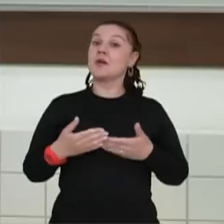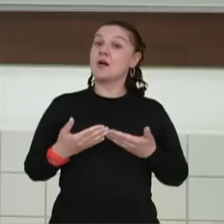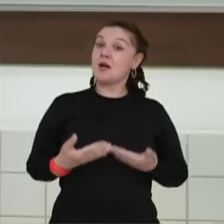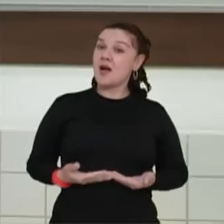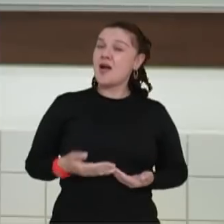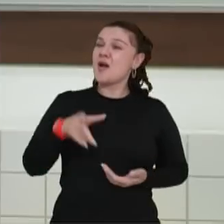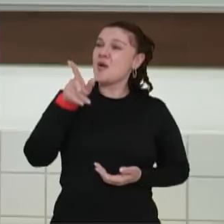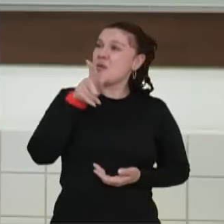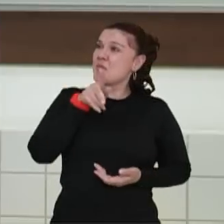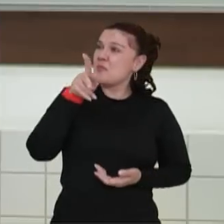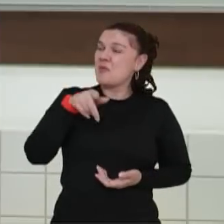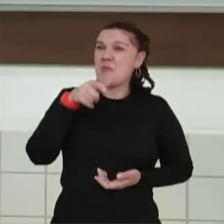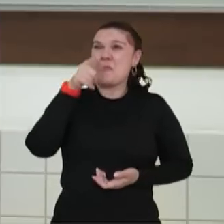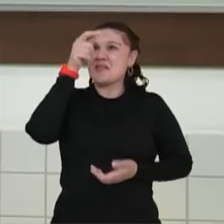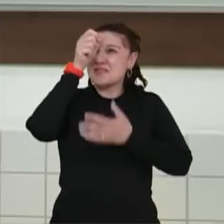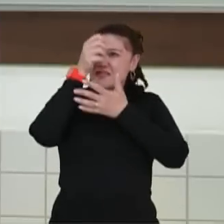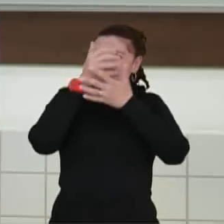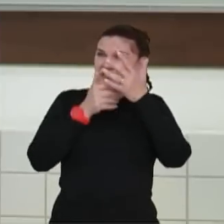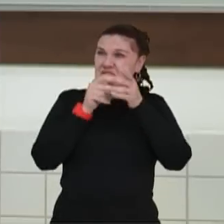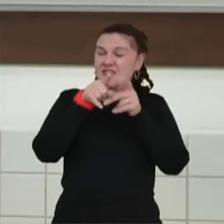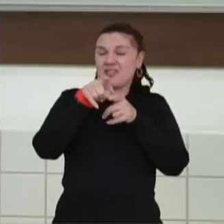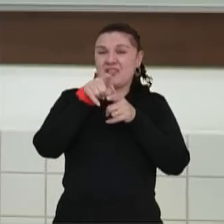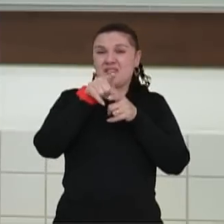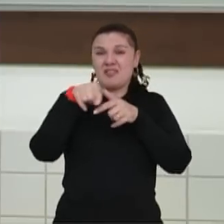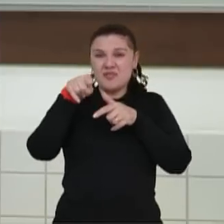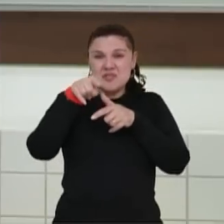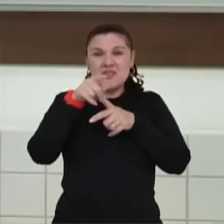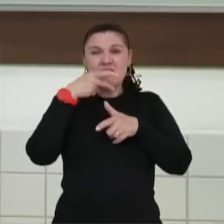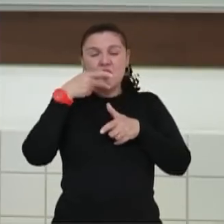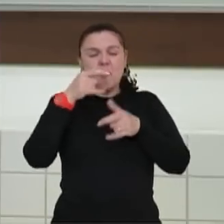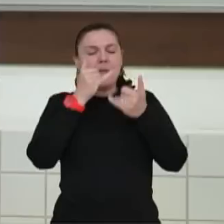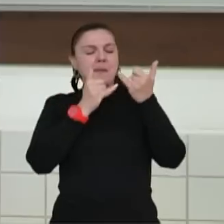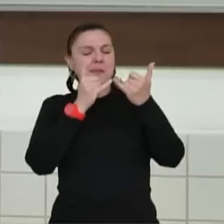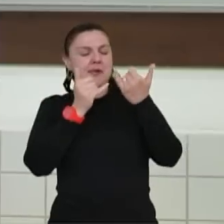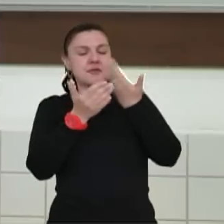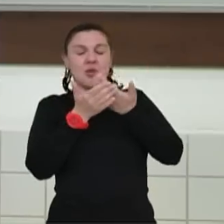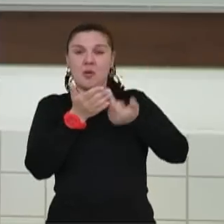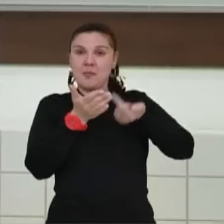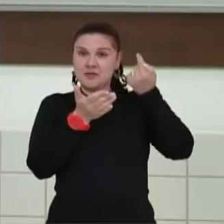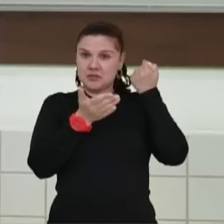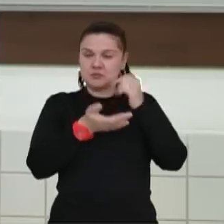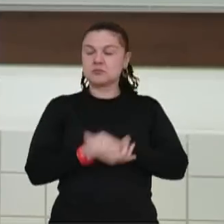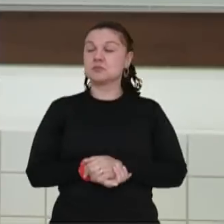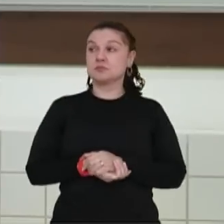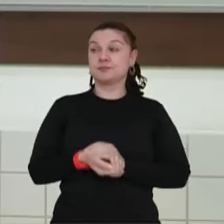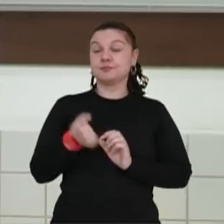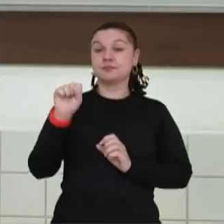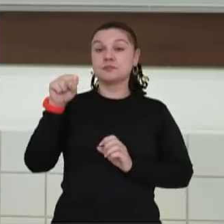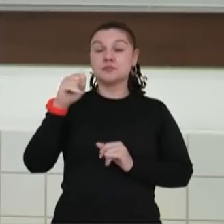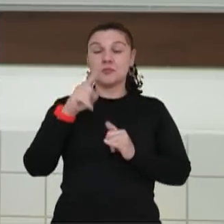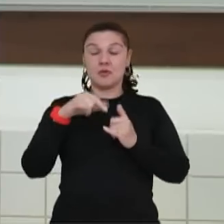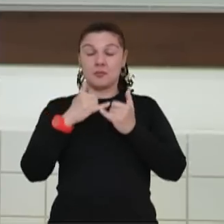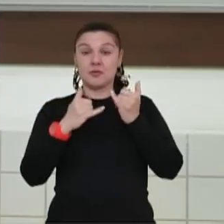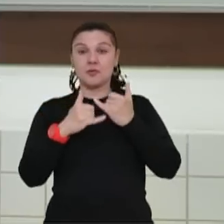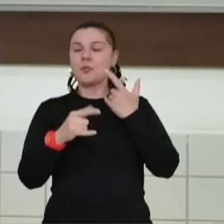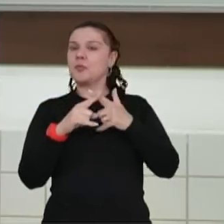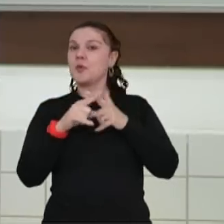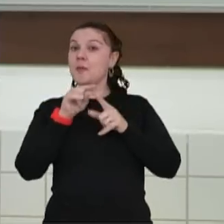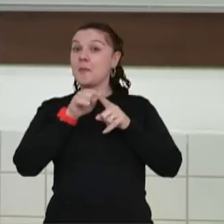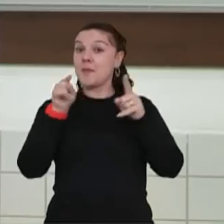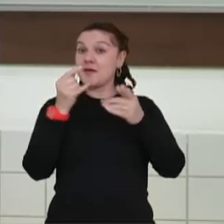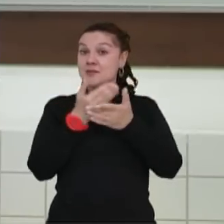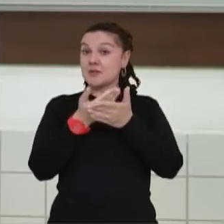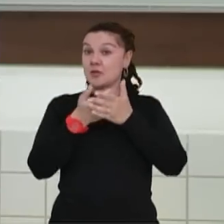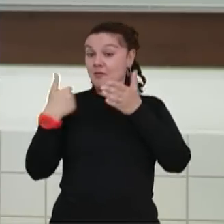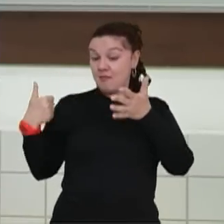Ah, professor, mas esse exercício que você passou para nós, ele é parecidíssimo com o que você já fez anteriormente. Ele é parecido mesmo. Só que a nossa